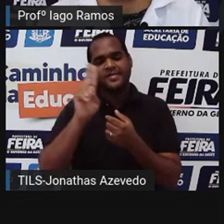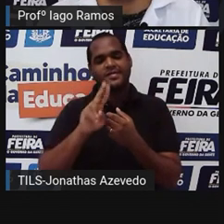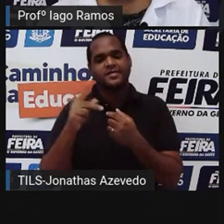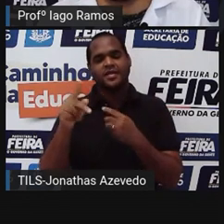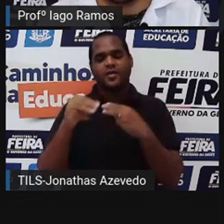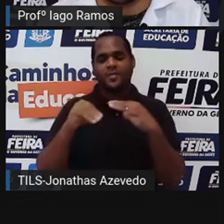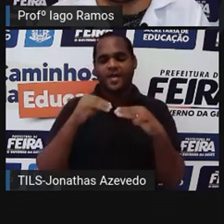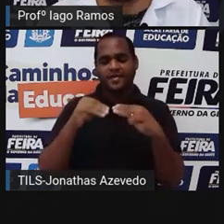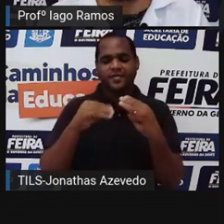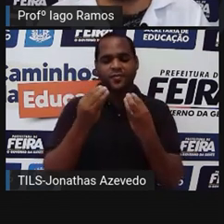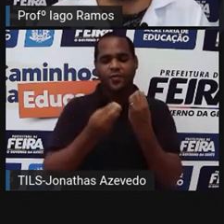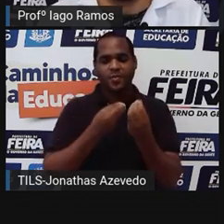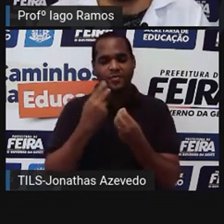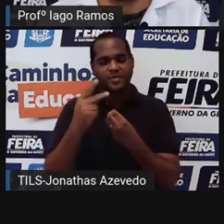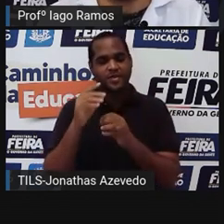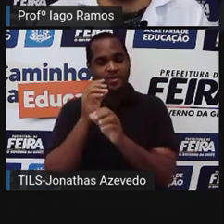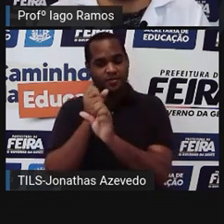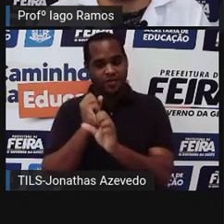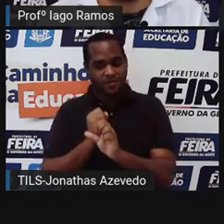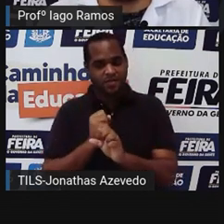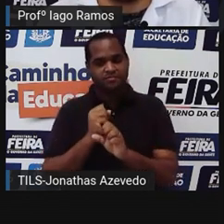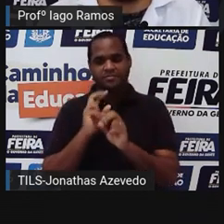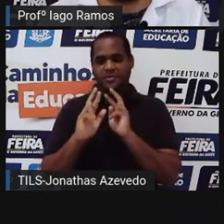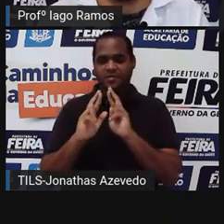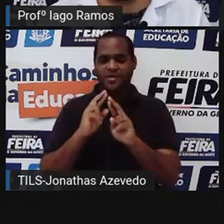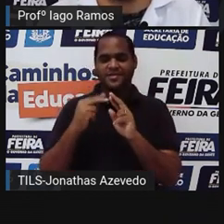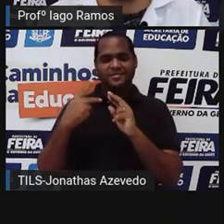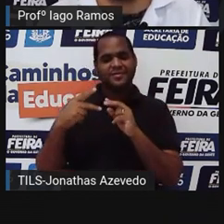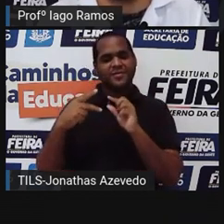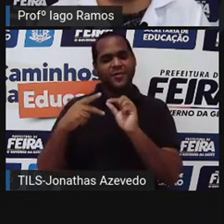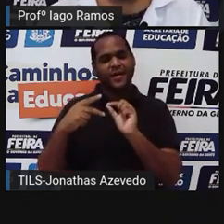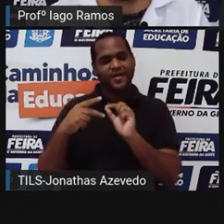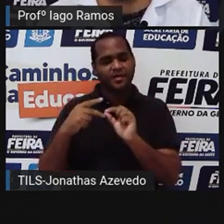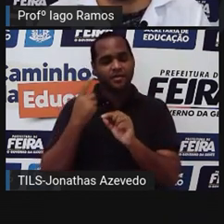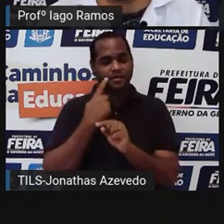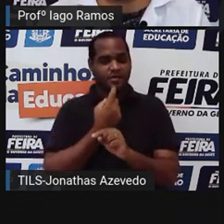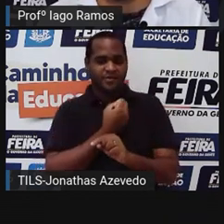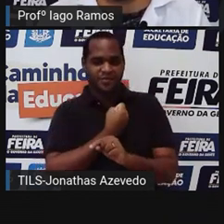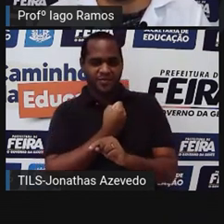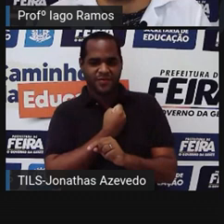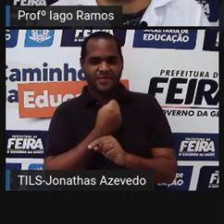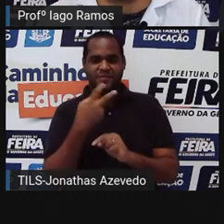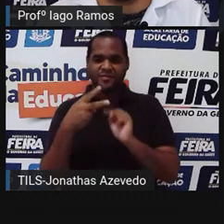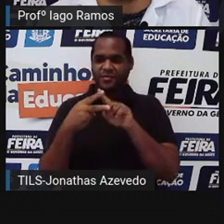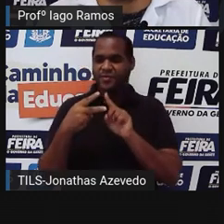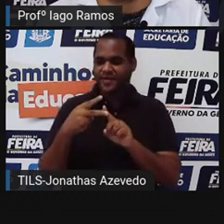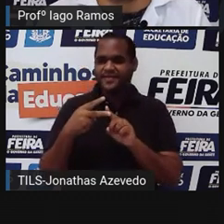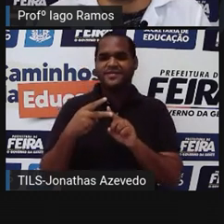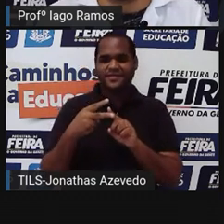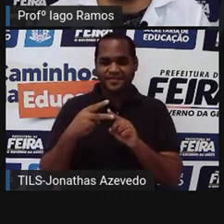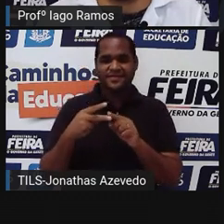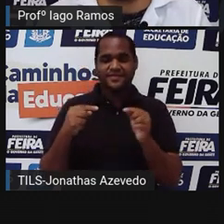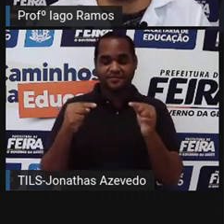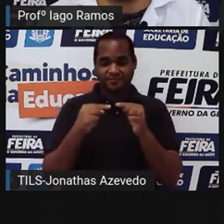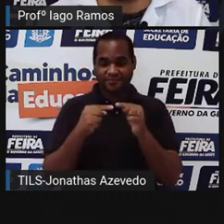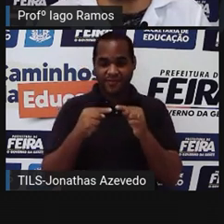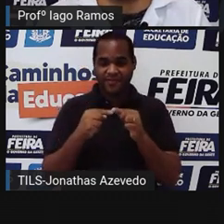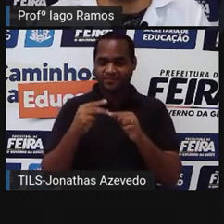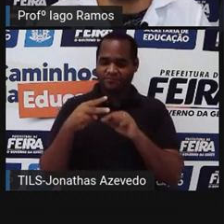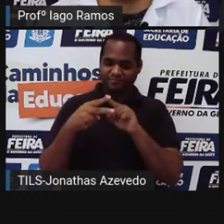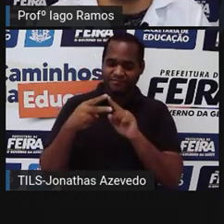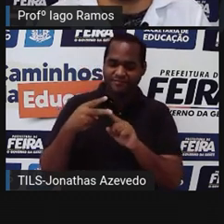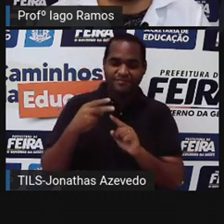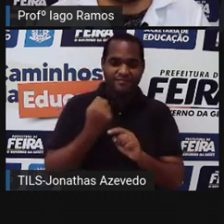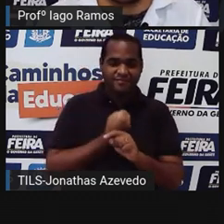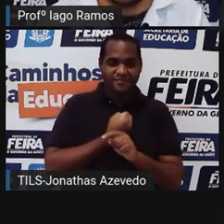do produto? A gente procura dois números que sejam, né? Dois números que